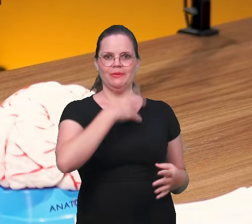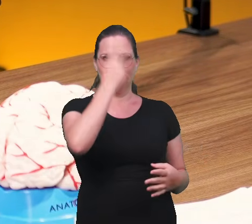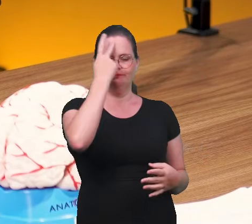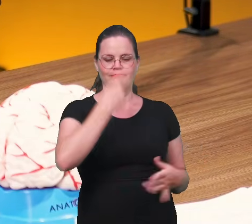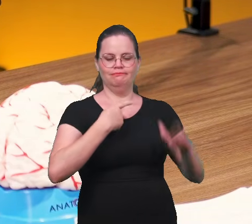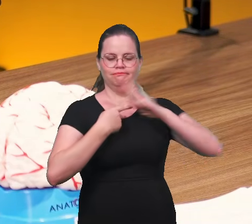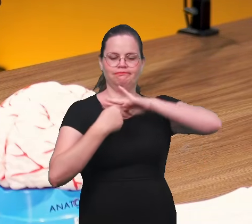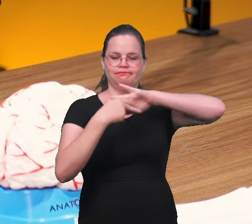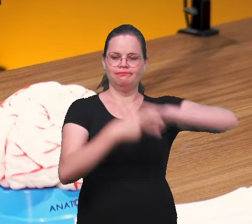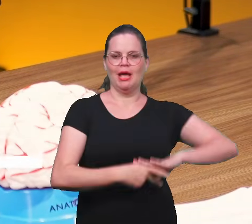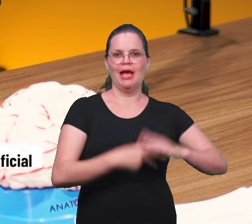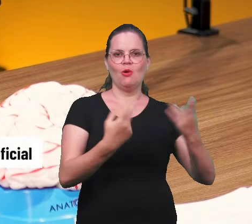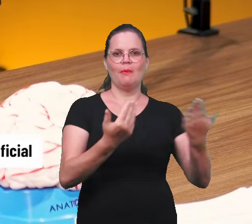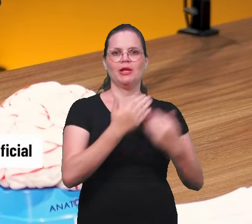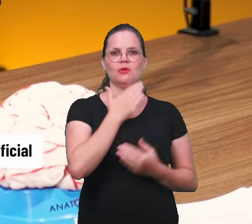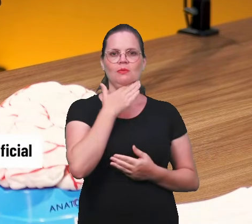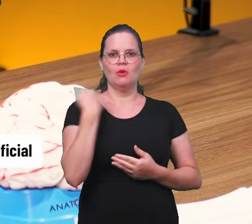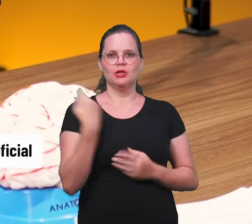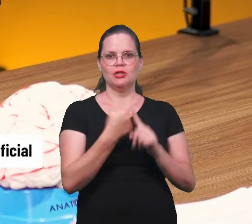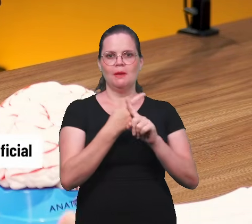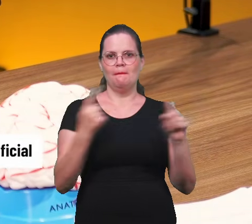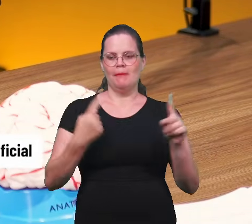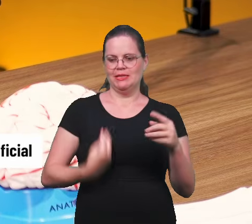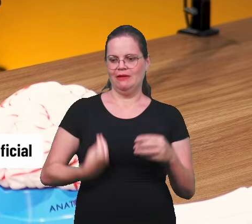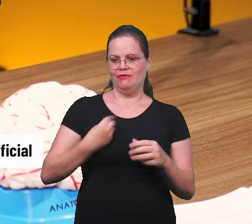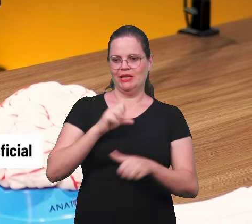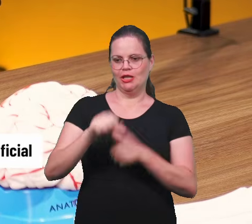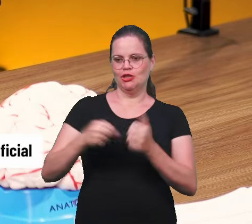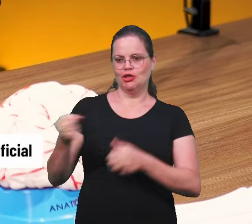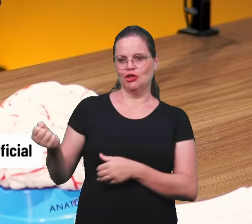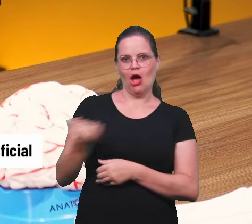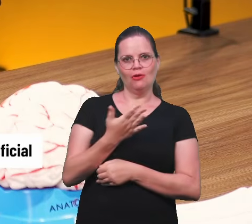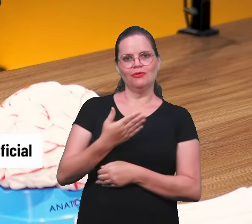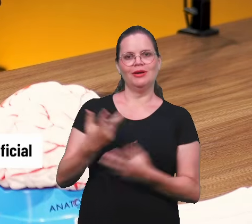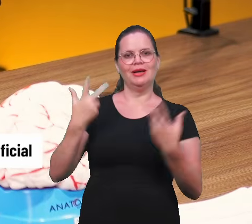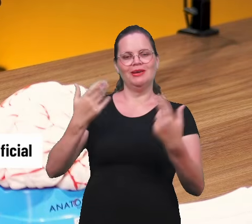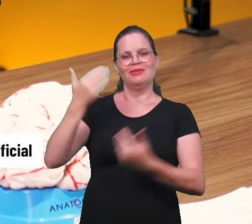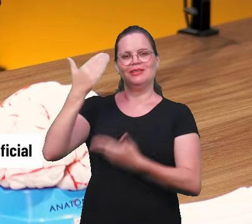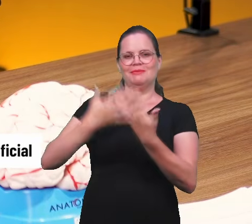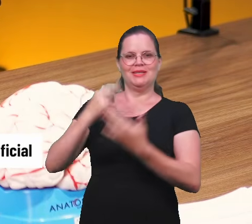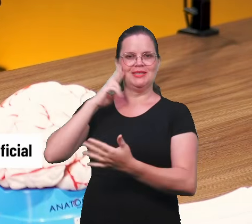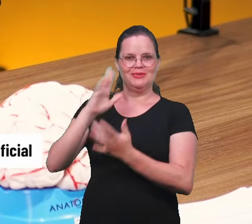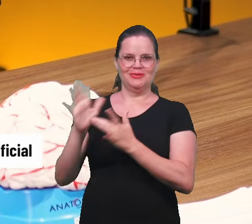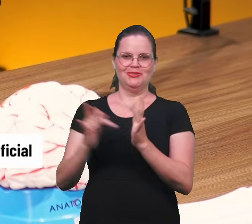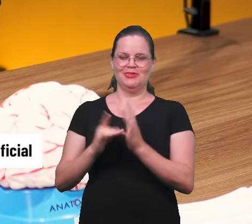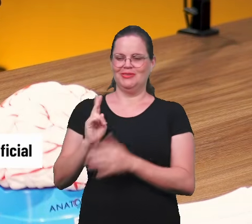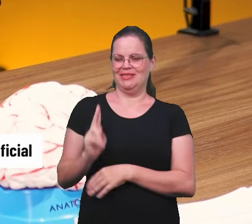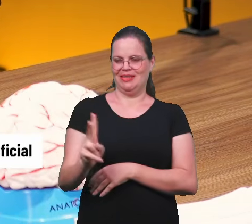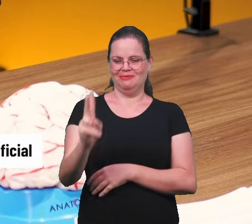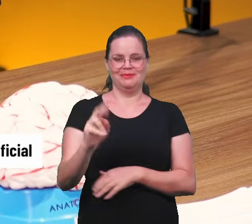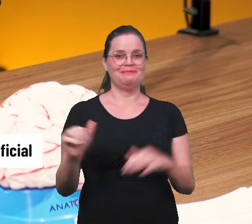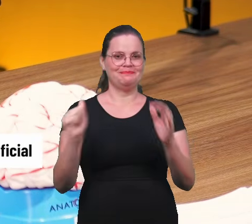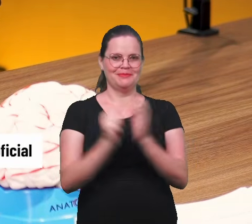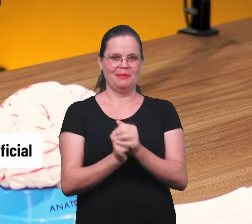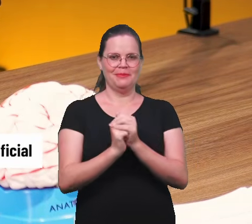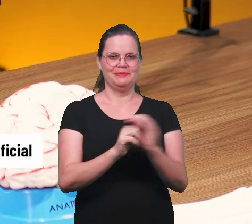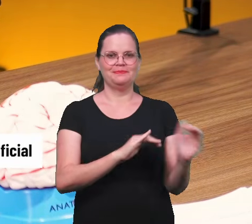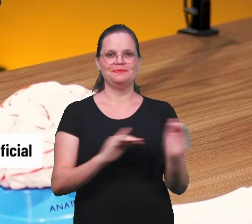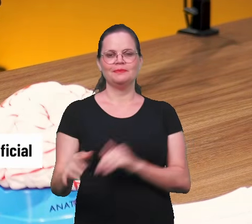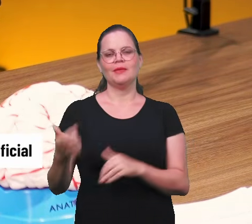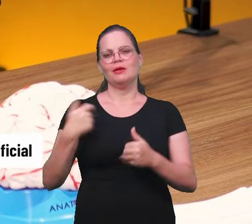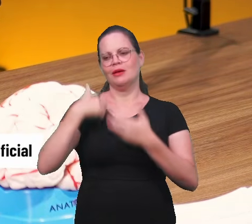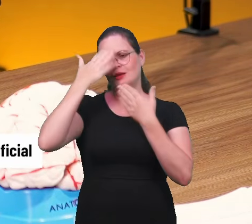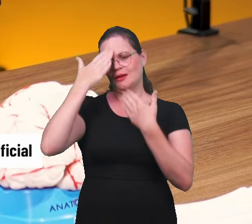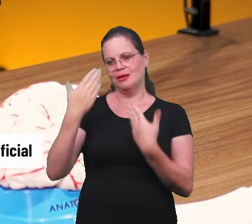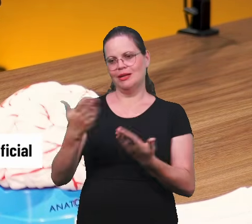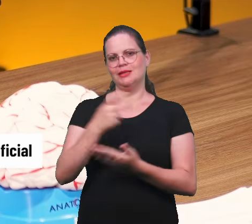uma nova vida no Senhor, sempre. Muito bem. Pastor Orlando, nosso tempo está encerrando. Quero aqui agradecer,